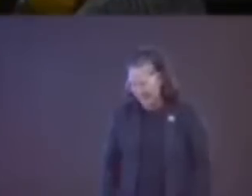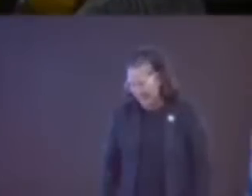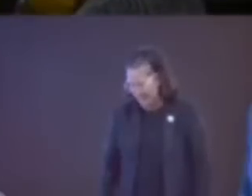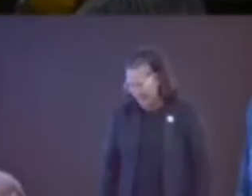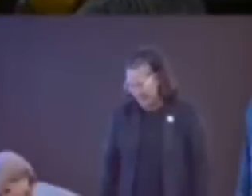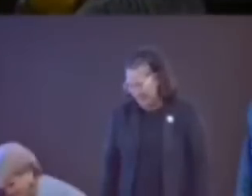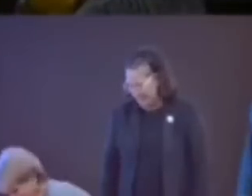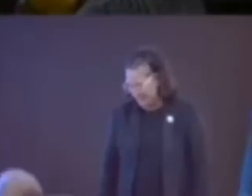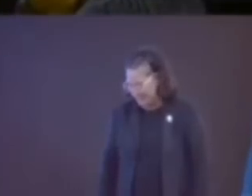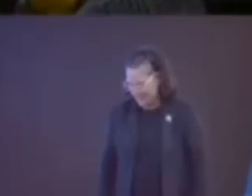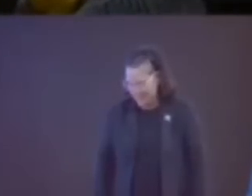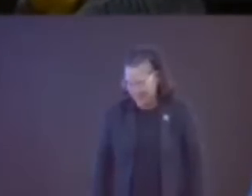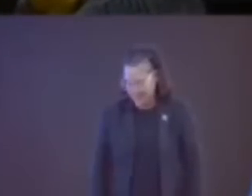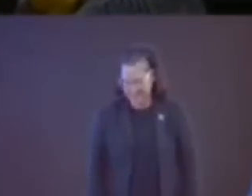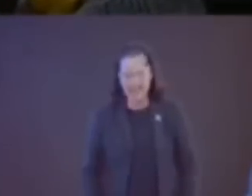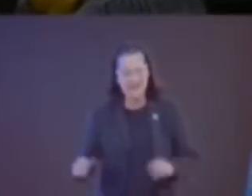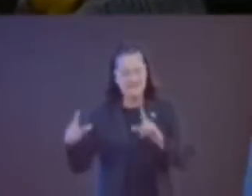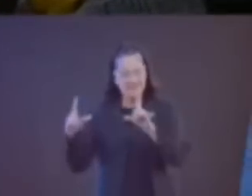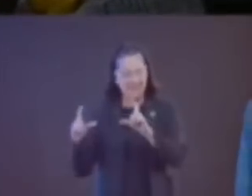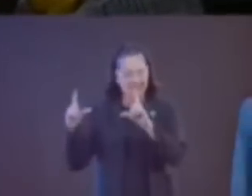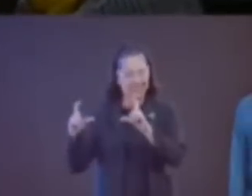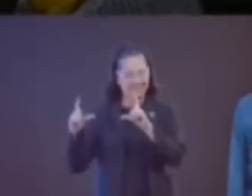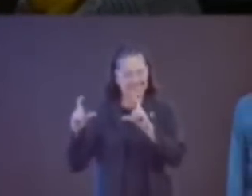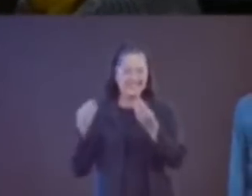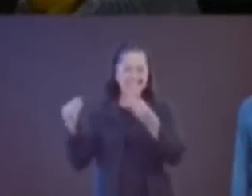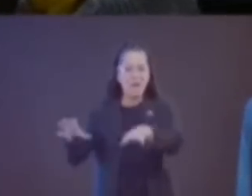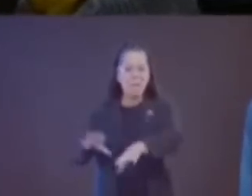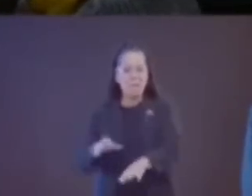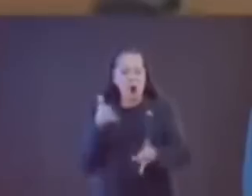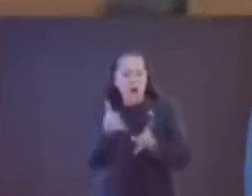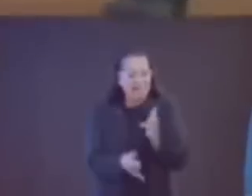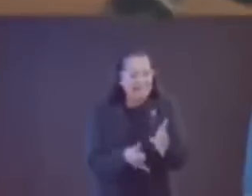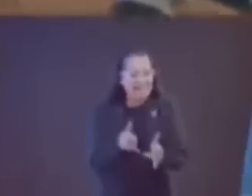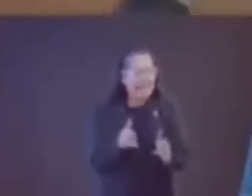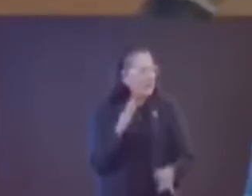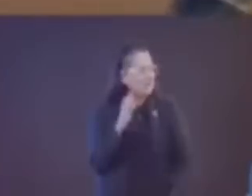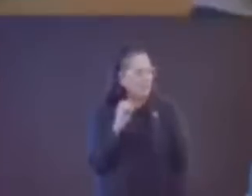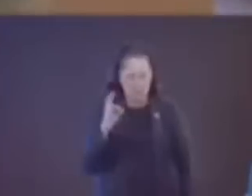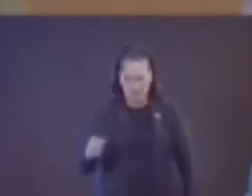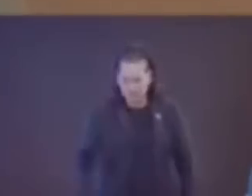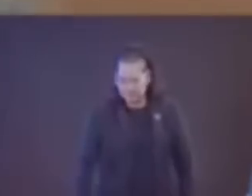Senta aqui, mulher. Vamos fazer uma foto nas duas, bora? Olha aqui, ó.